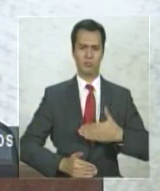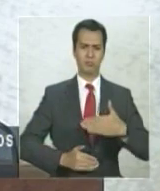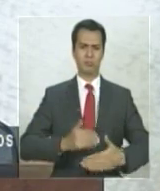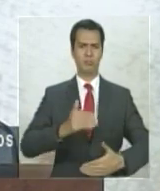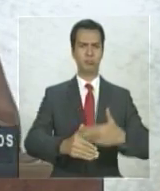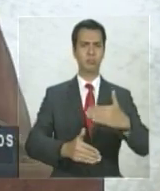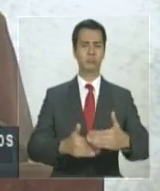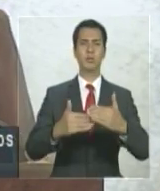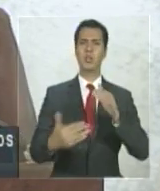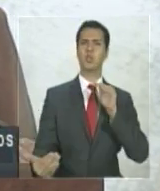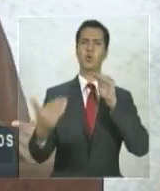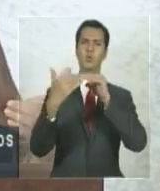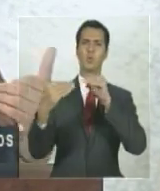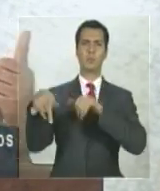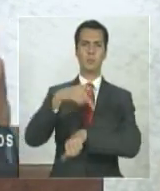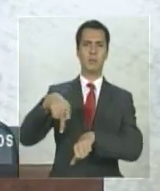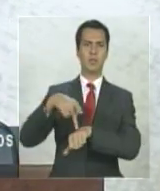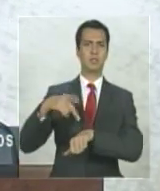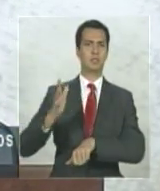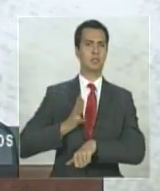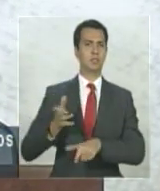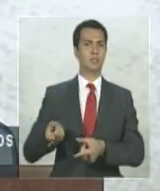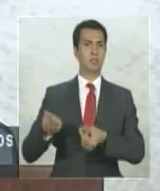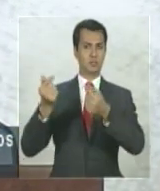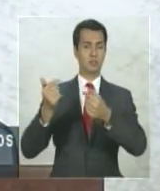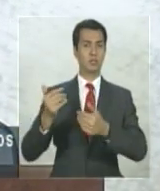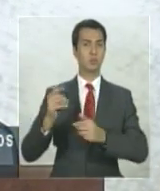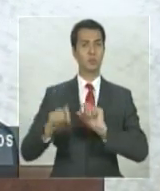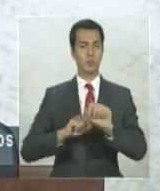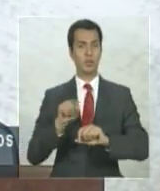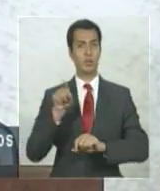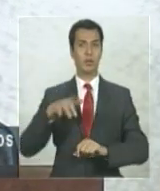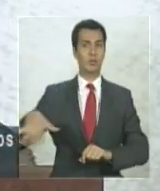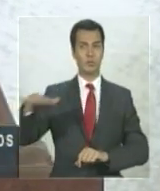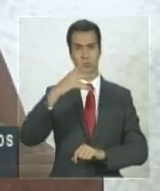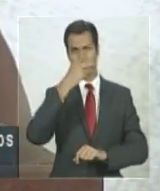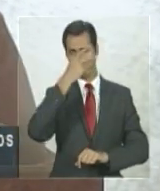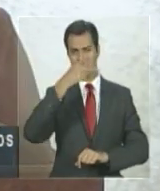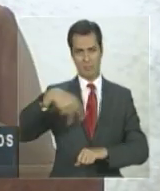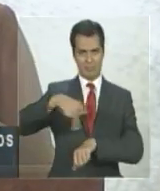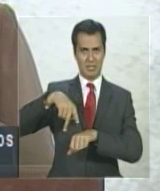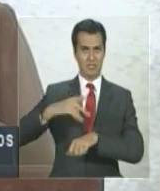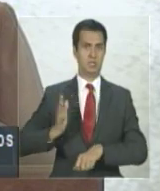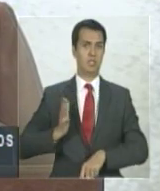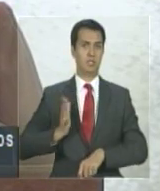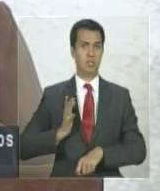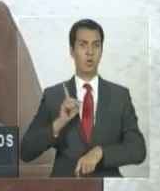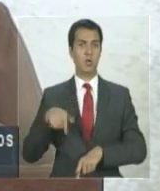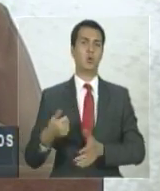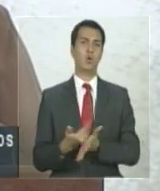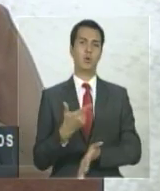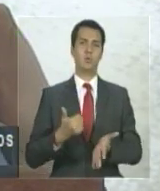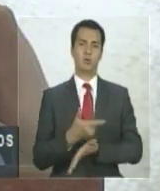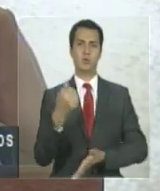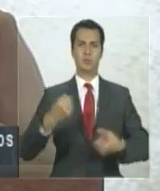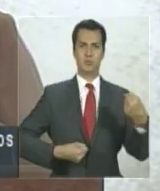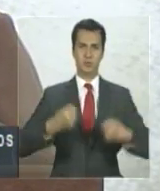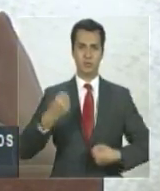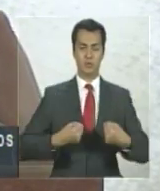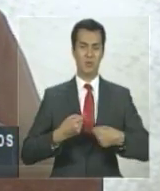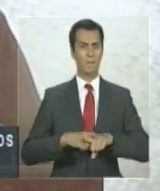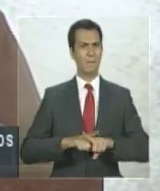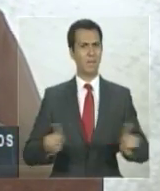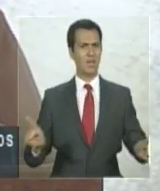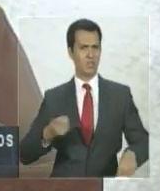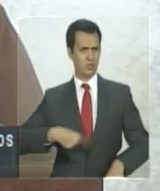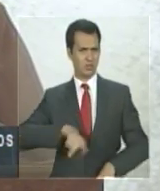países desenvolvidos têm hoje em termos de posse de veículos. Isso não implica que nós vamos cercear a